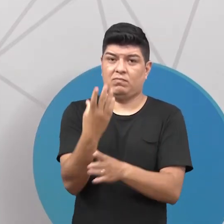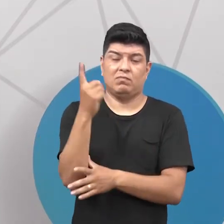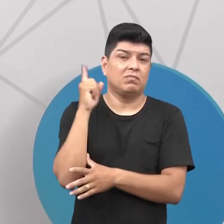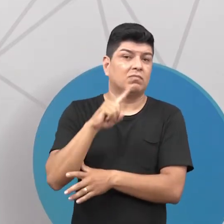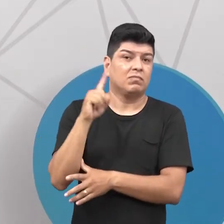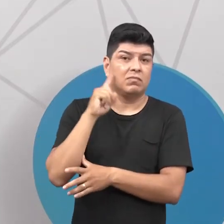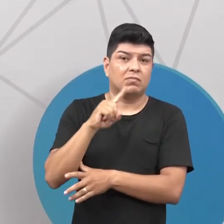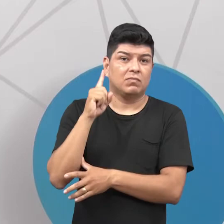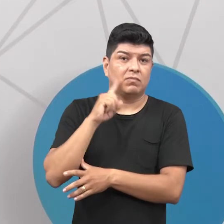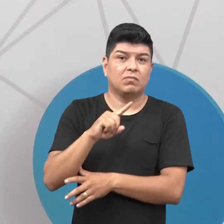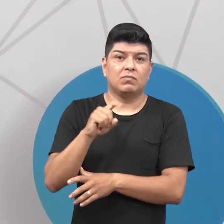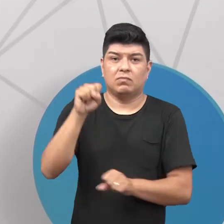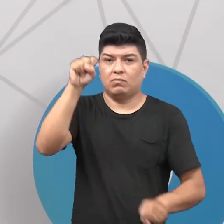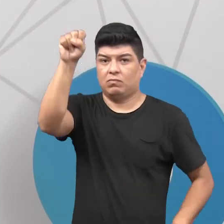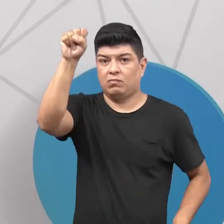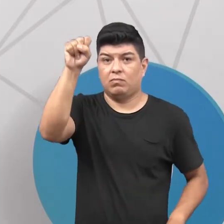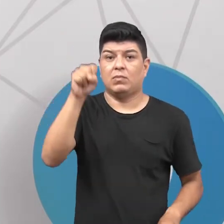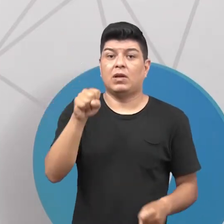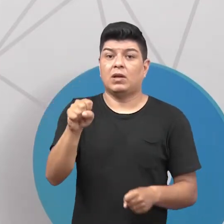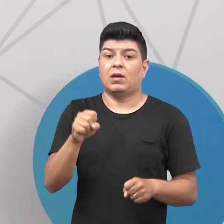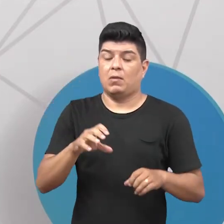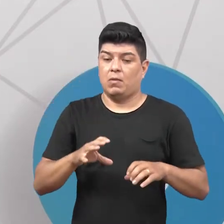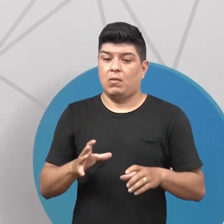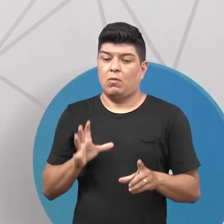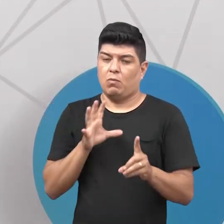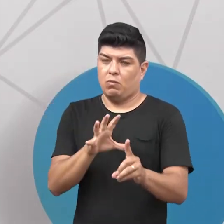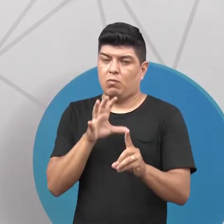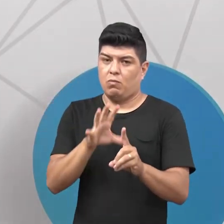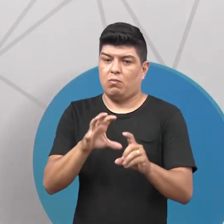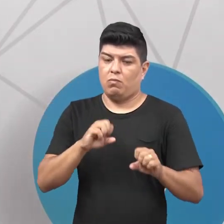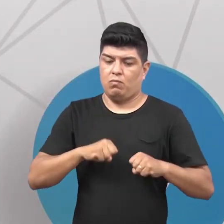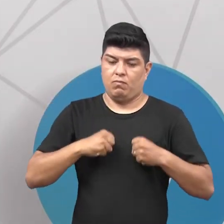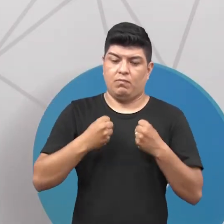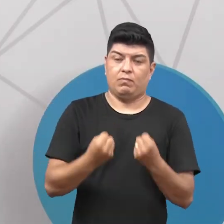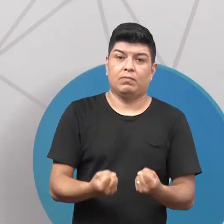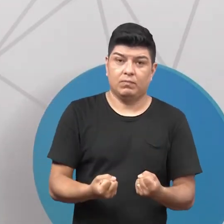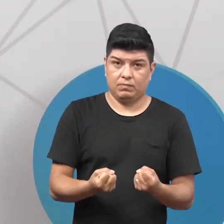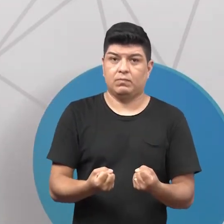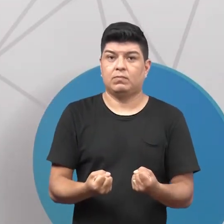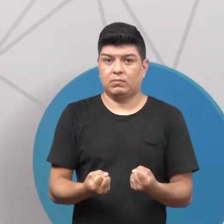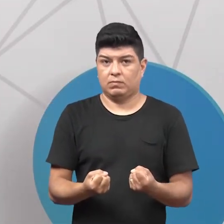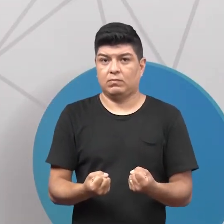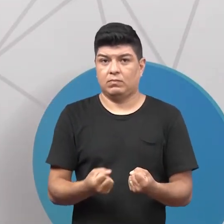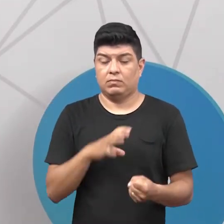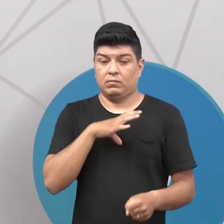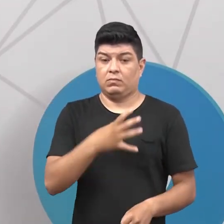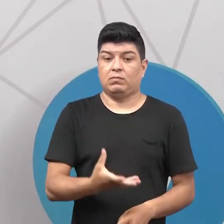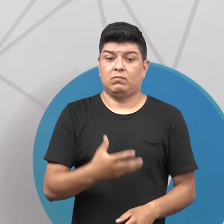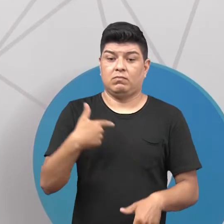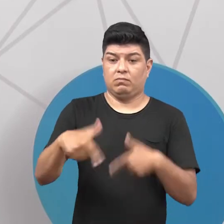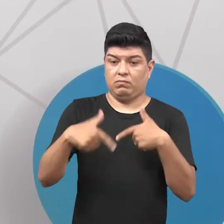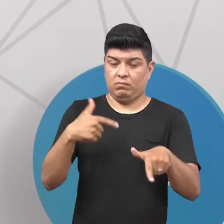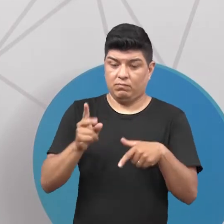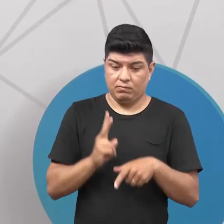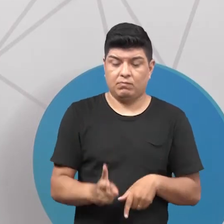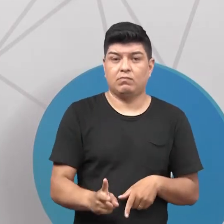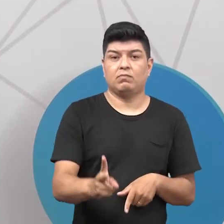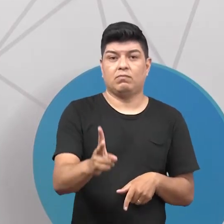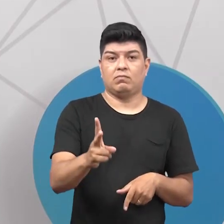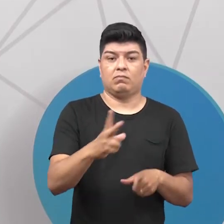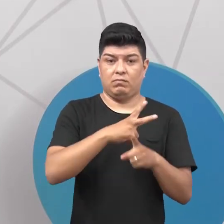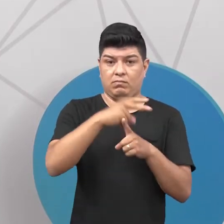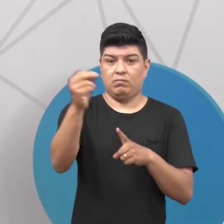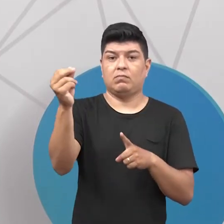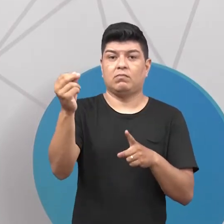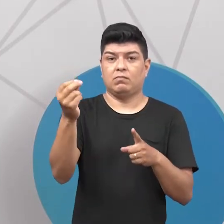Estados Unidos, o mito do Superman, para dar uma injeção de coragem na cabeça daquele povo para continuar lutando e trabalhando para vencer a crise